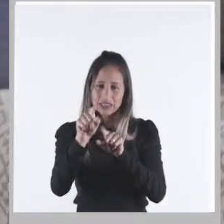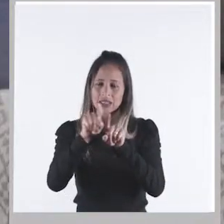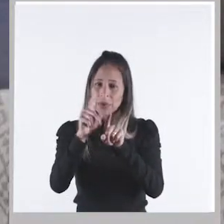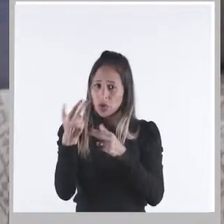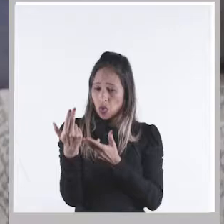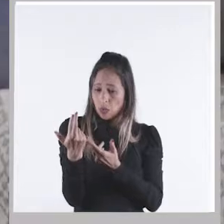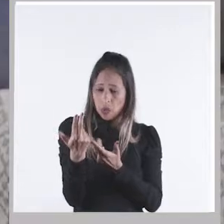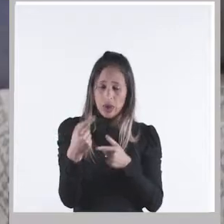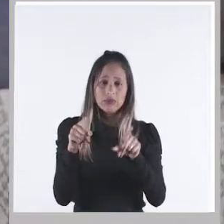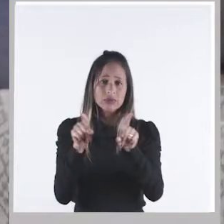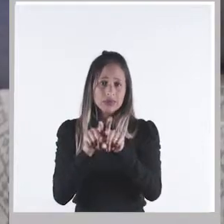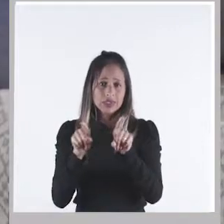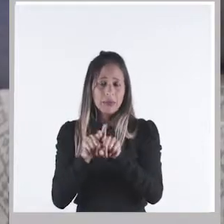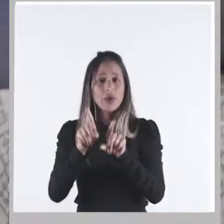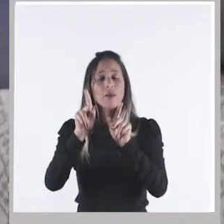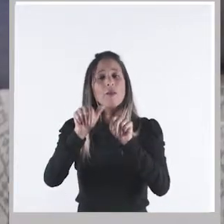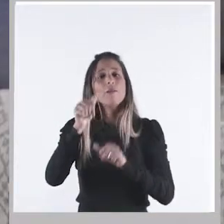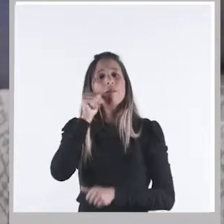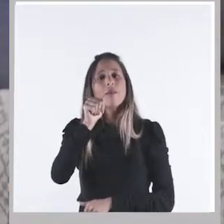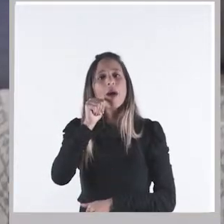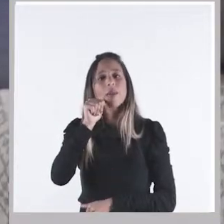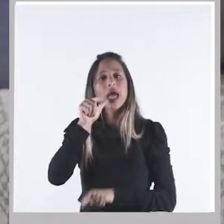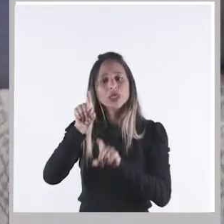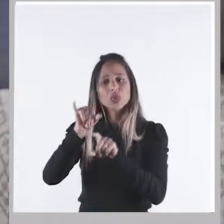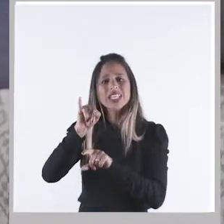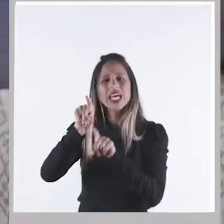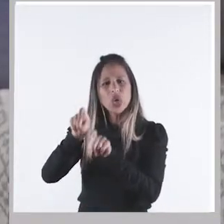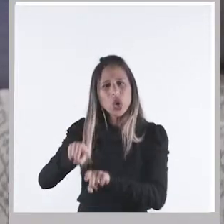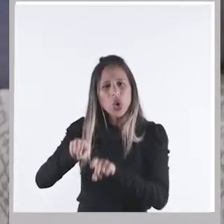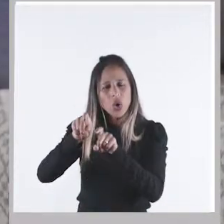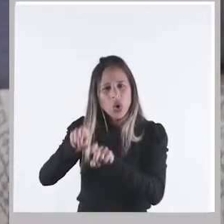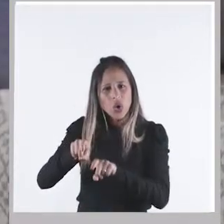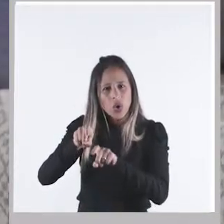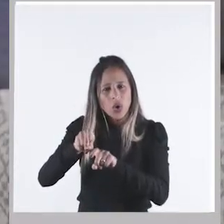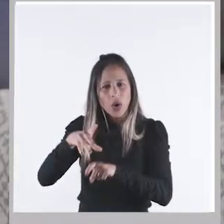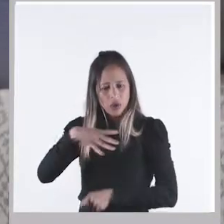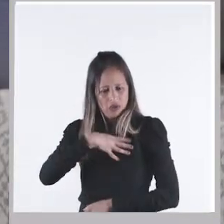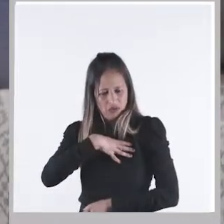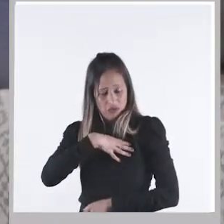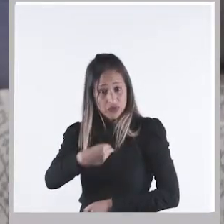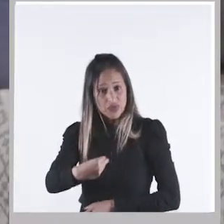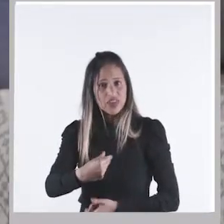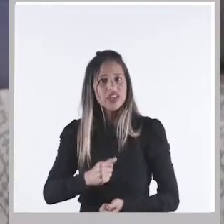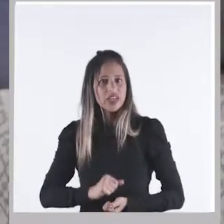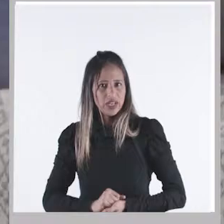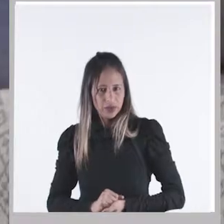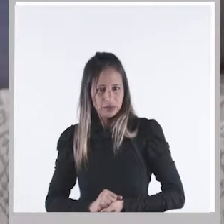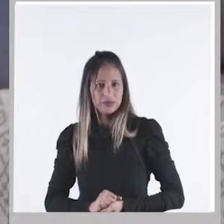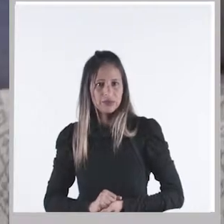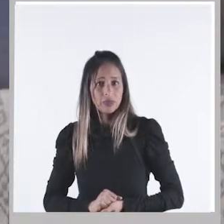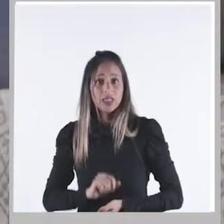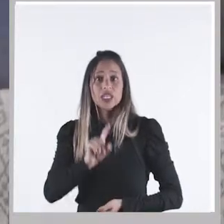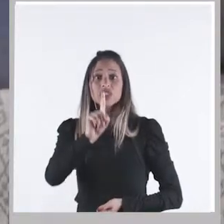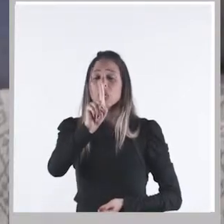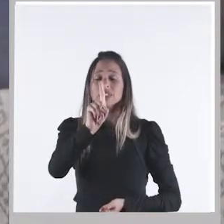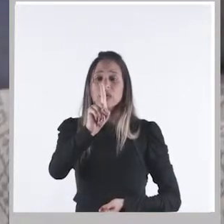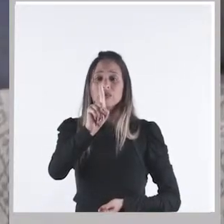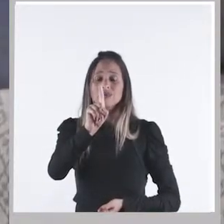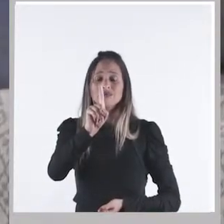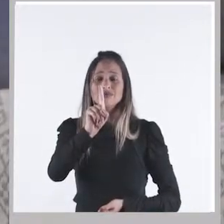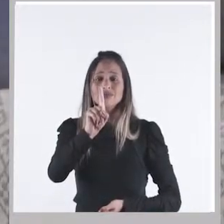eu, uma mulher, né, do interior, mãe de filho, né? Que ela fala, eu só tenho